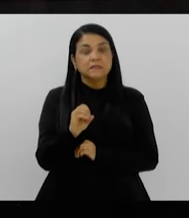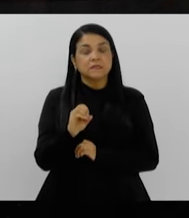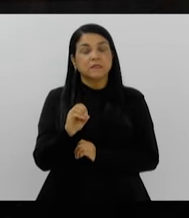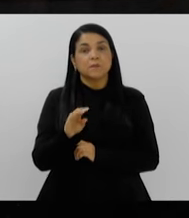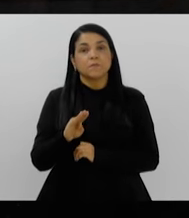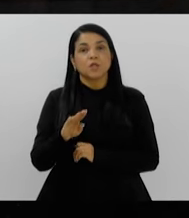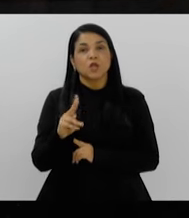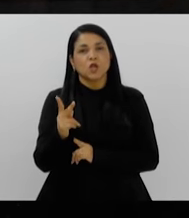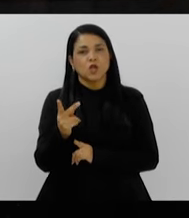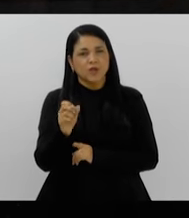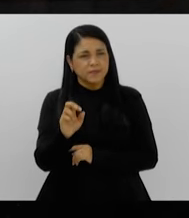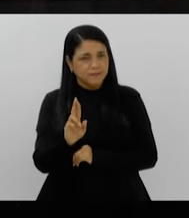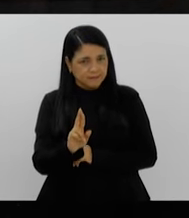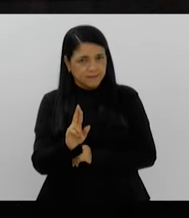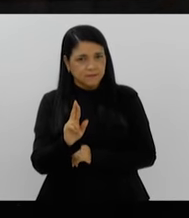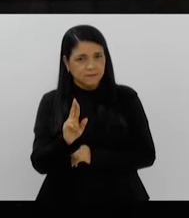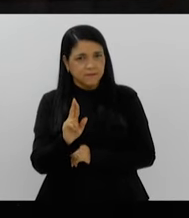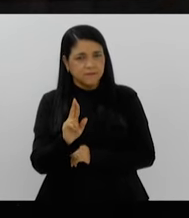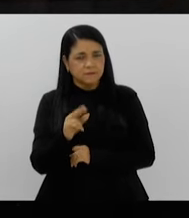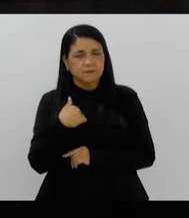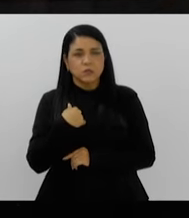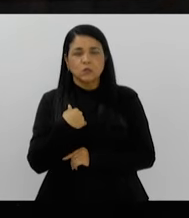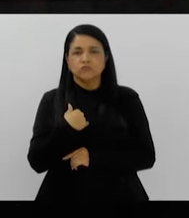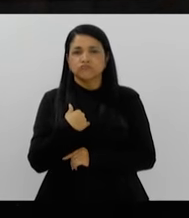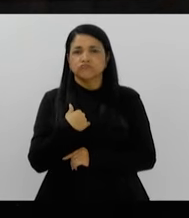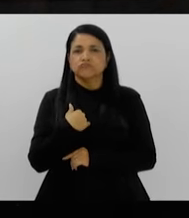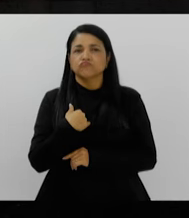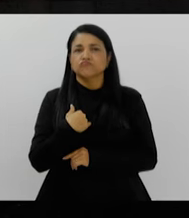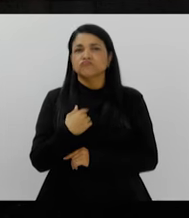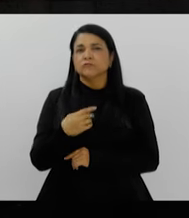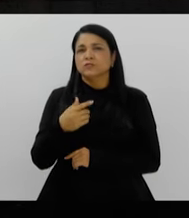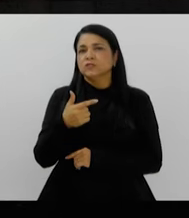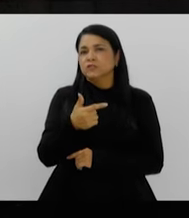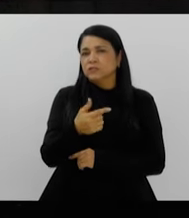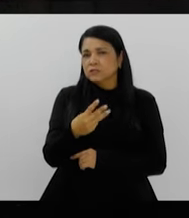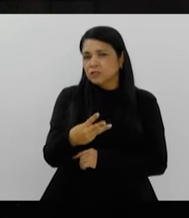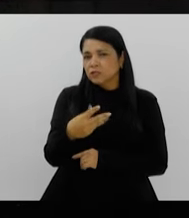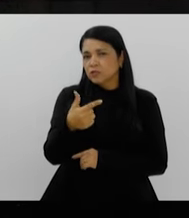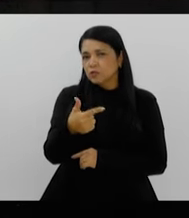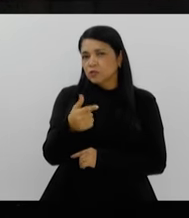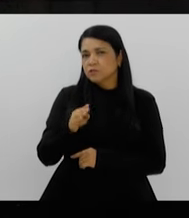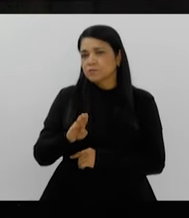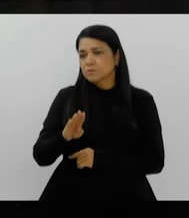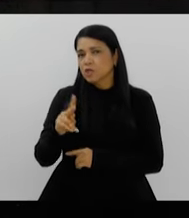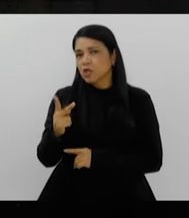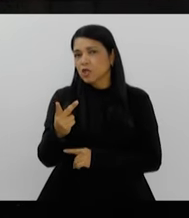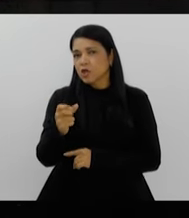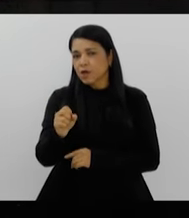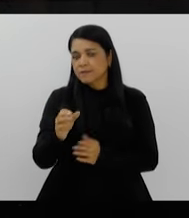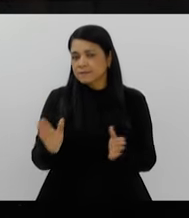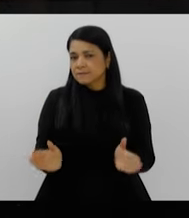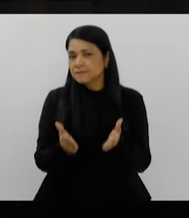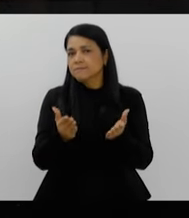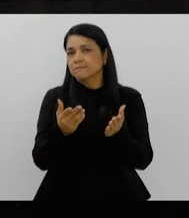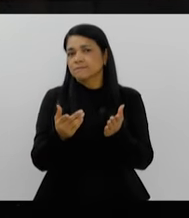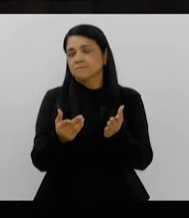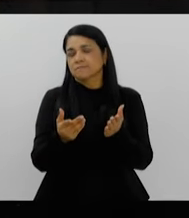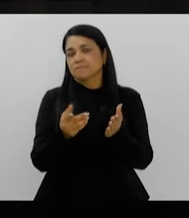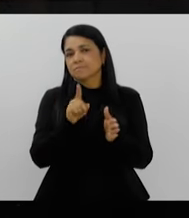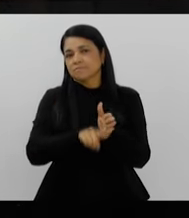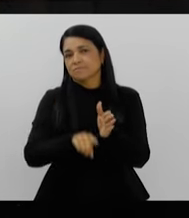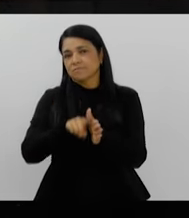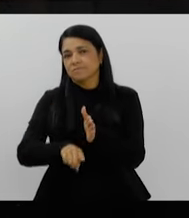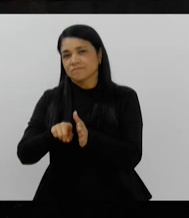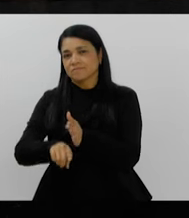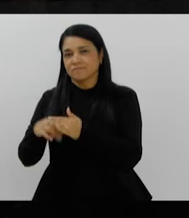Paulo, foi esse o número que Vossa Excelência deu, se não me engano, 32 bilhões de incentivos fiscais